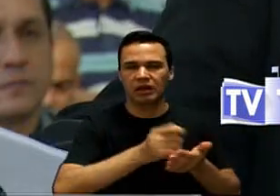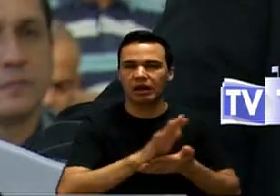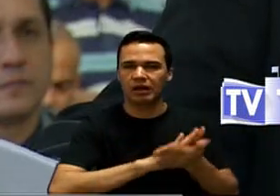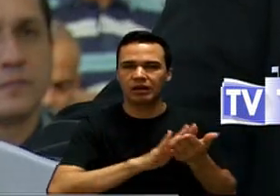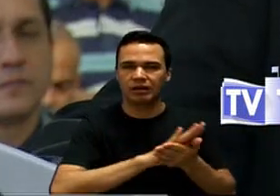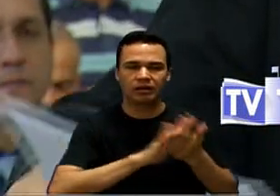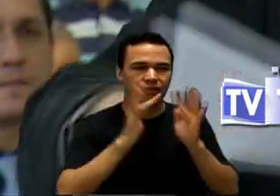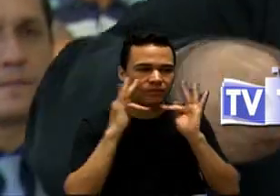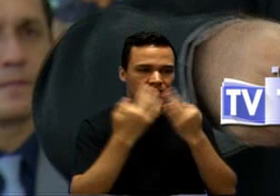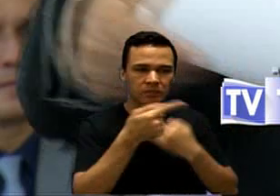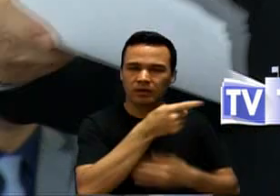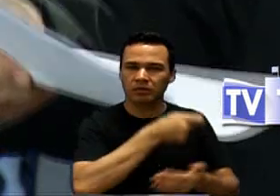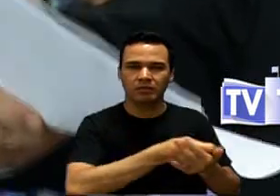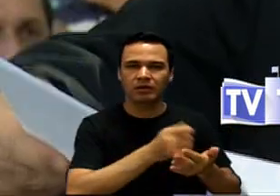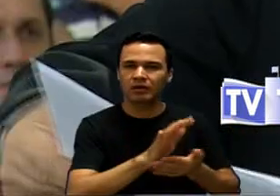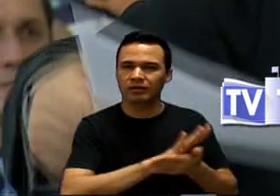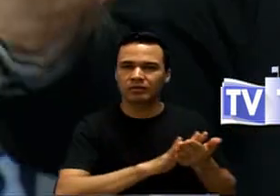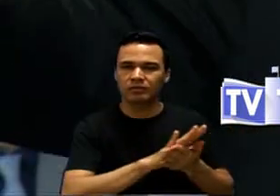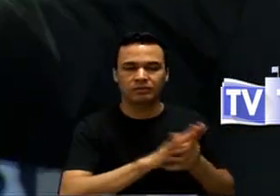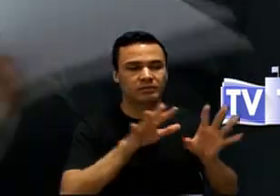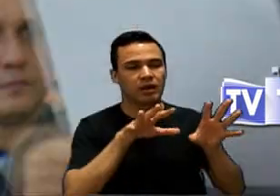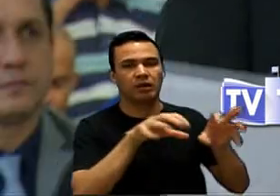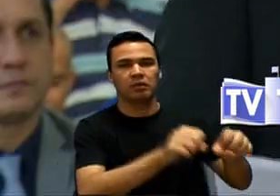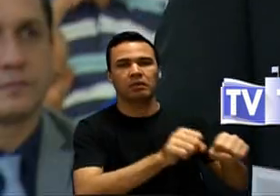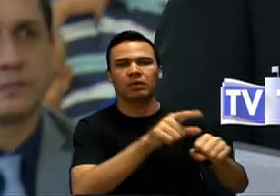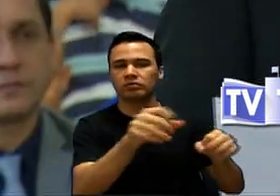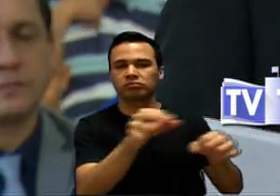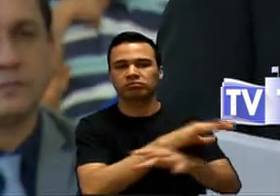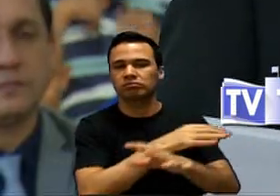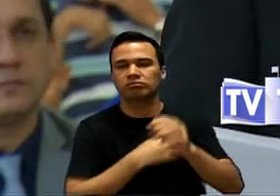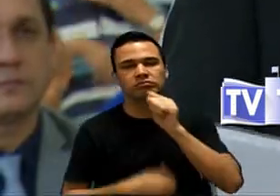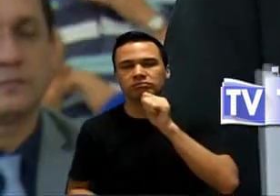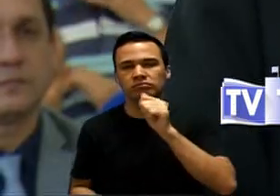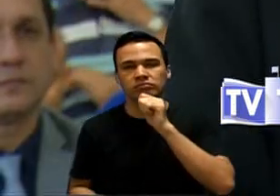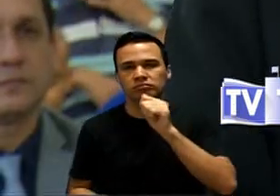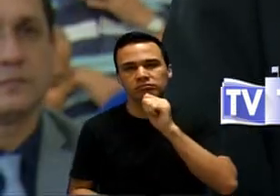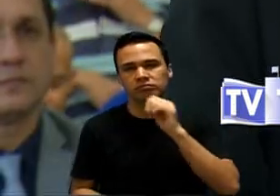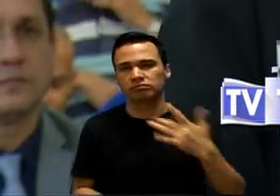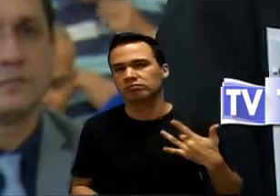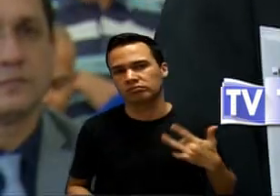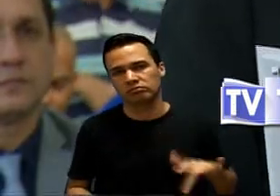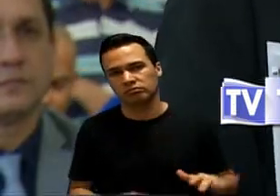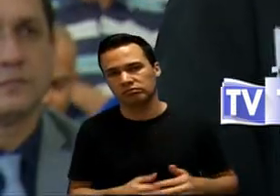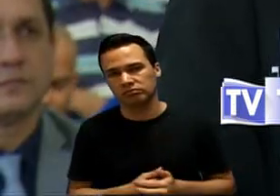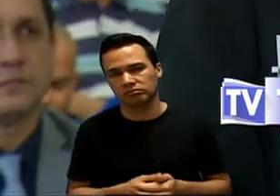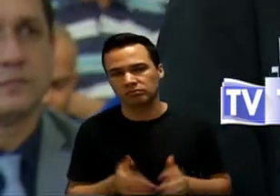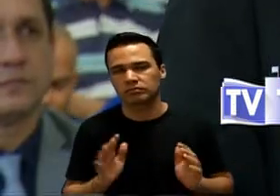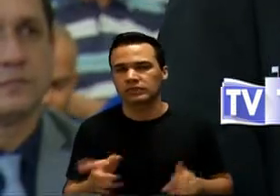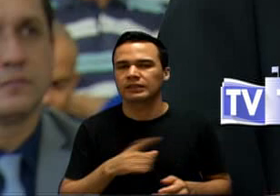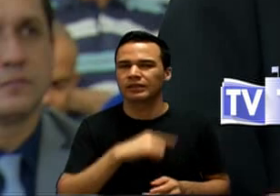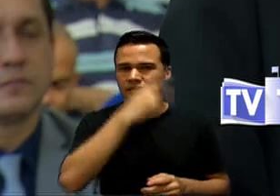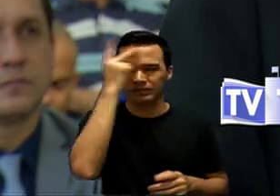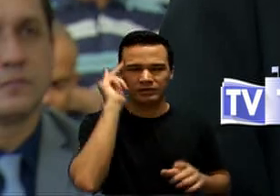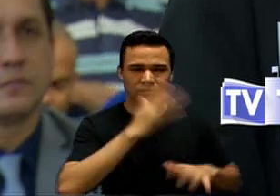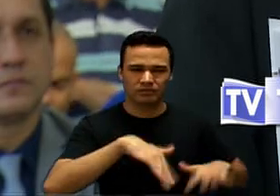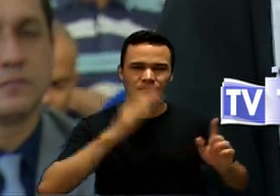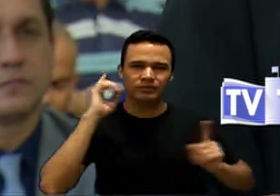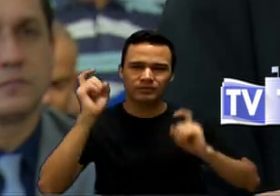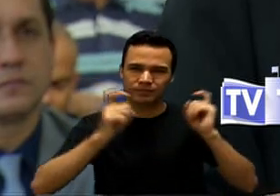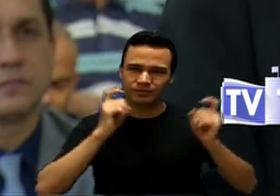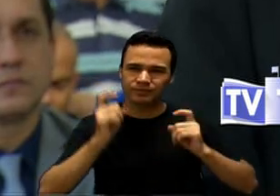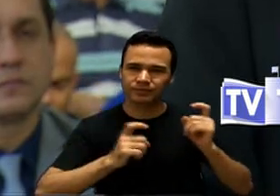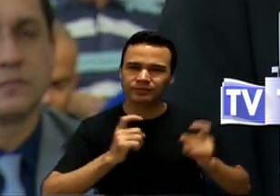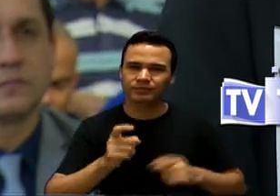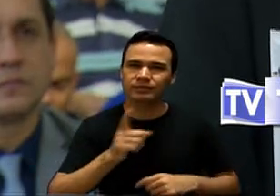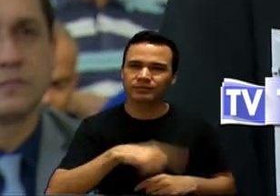indenizou as famílias, tomou aquela área e não terminou a obra. Lamentável que isso tenha acontecido e gera essa revolta da nossa parte. Foi